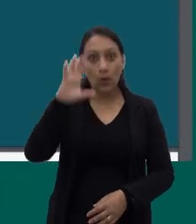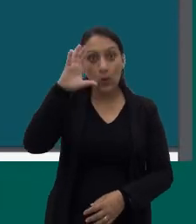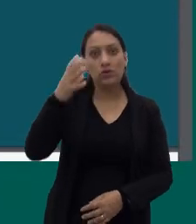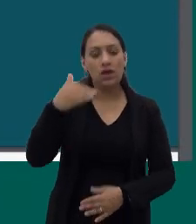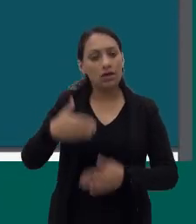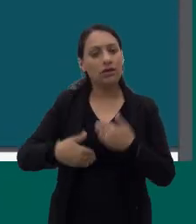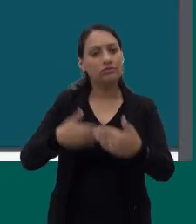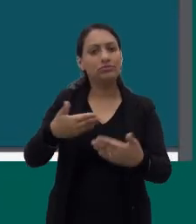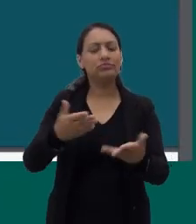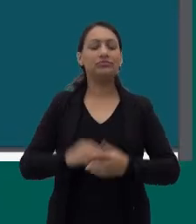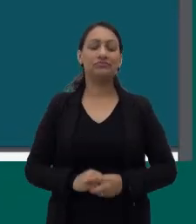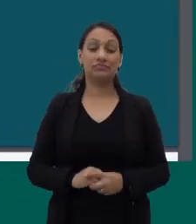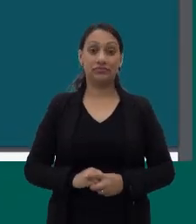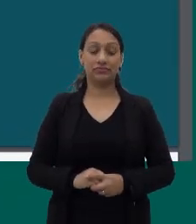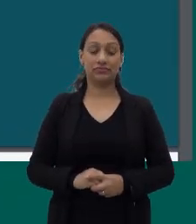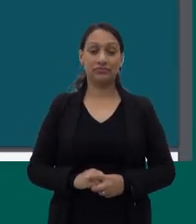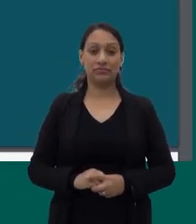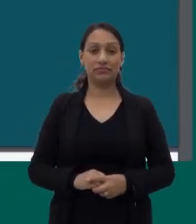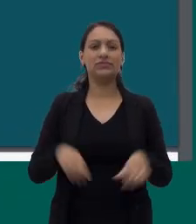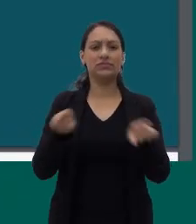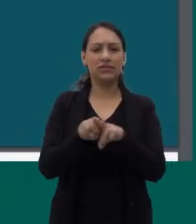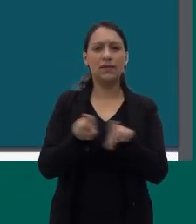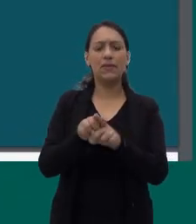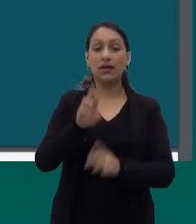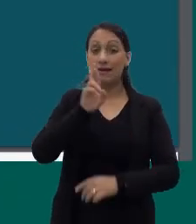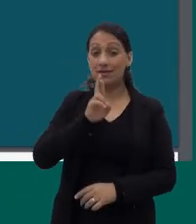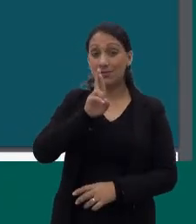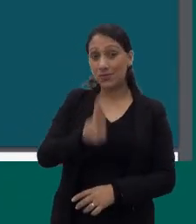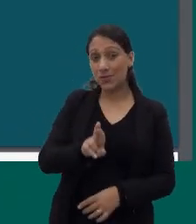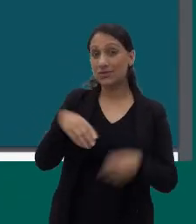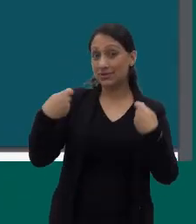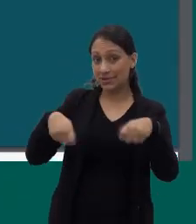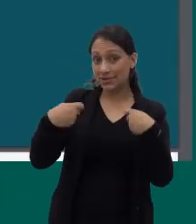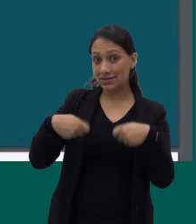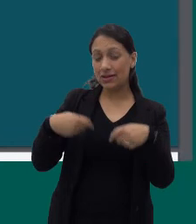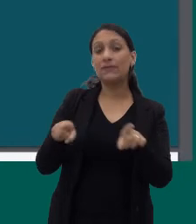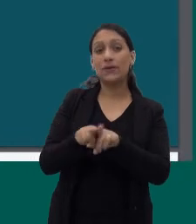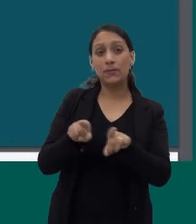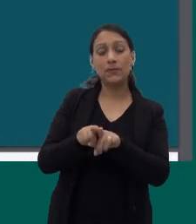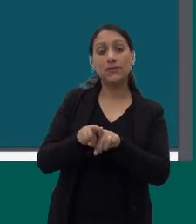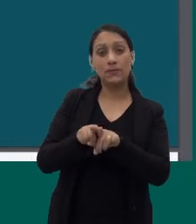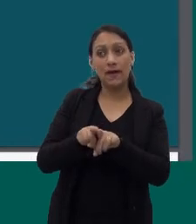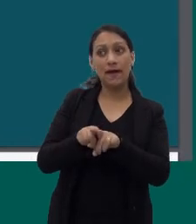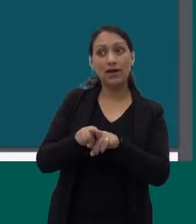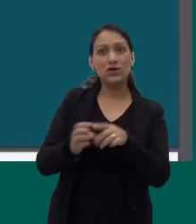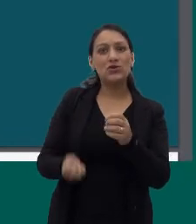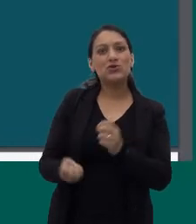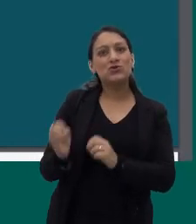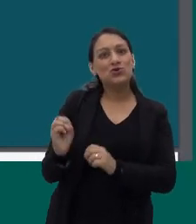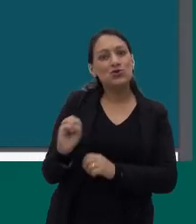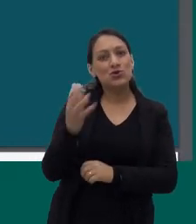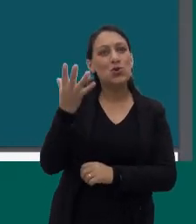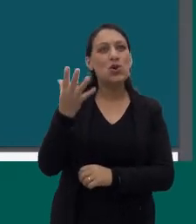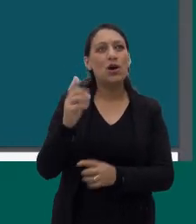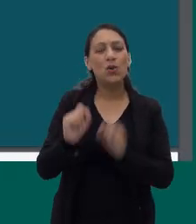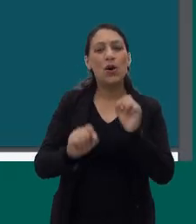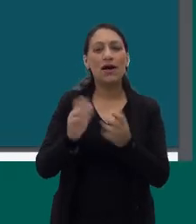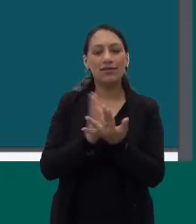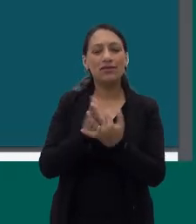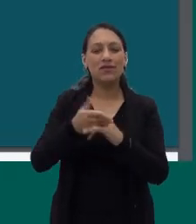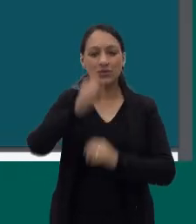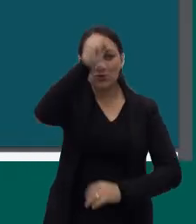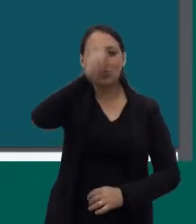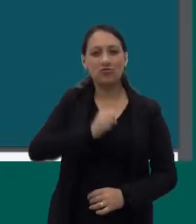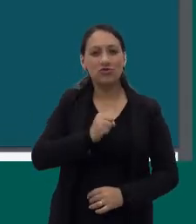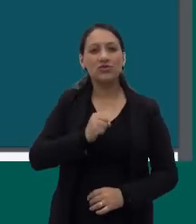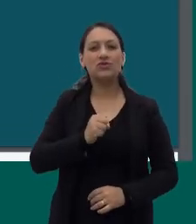E mais do que isso, né, Maria, que a resposta necessária também surja a partir do sujeito, ao invés do